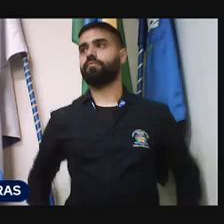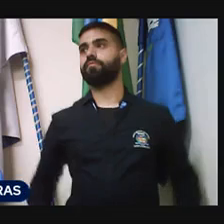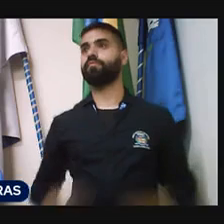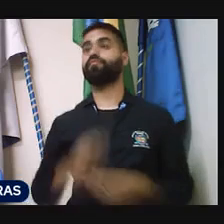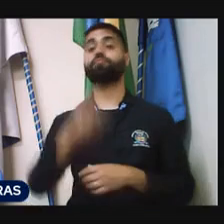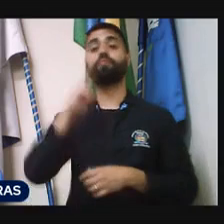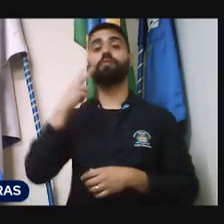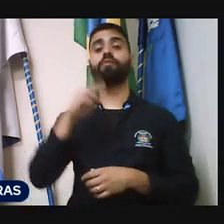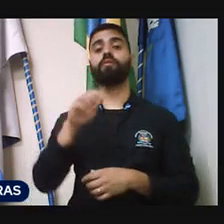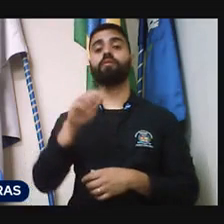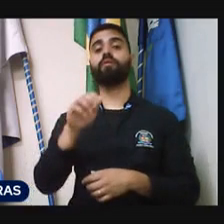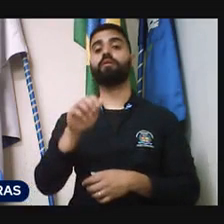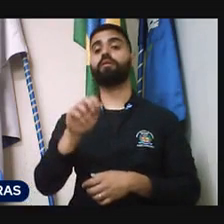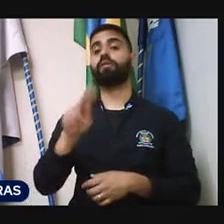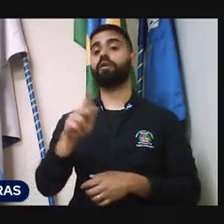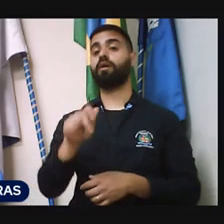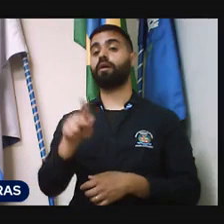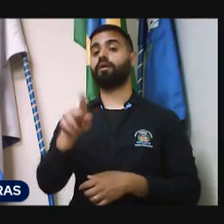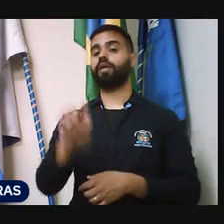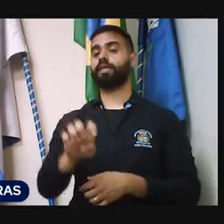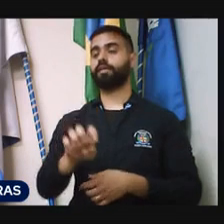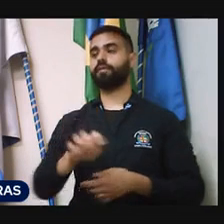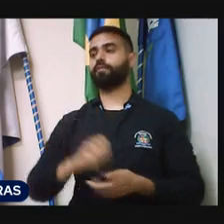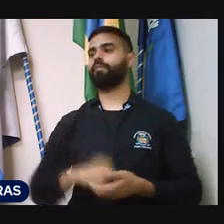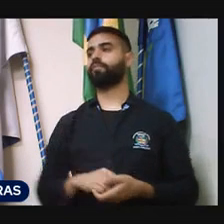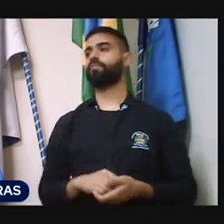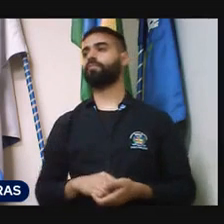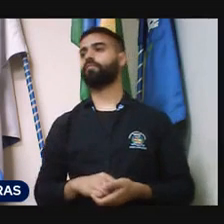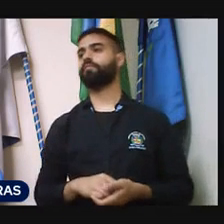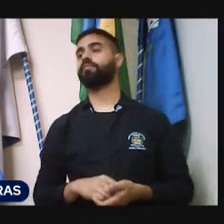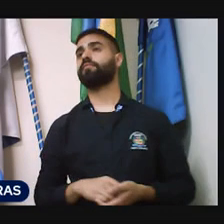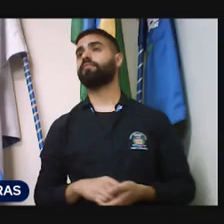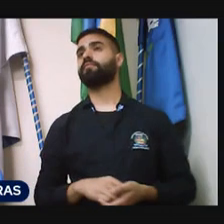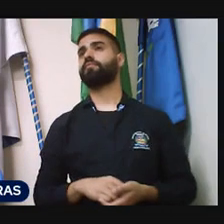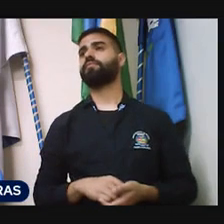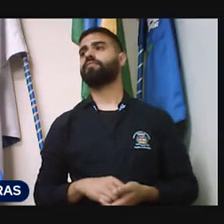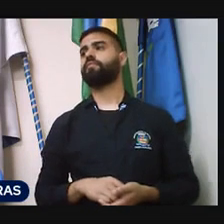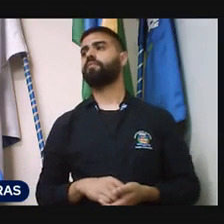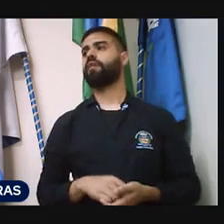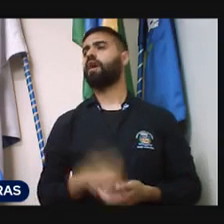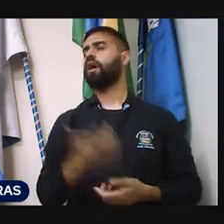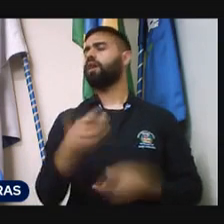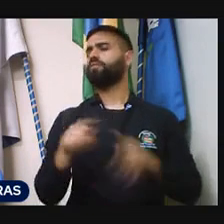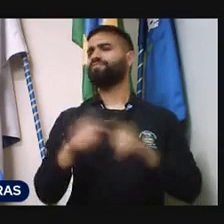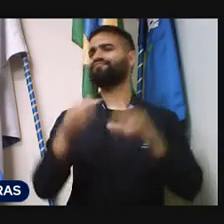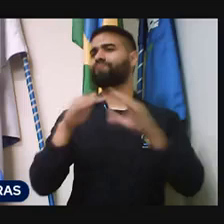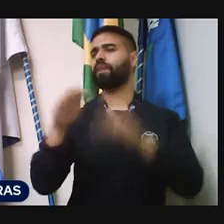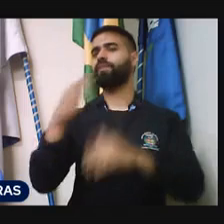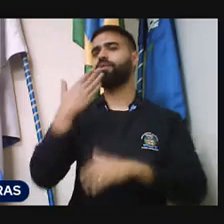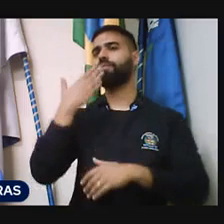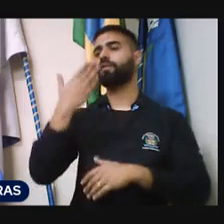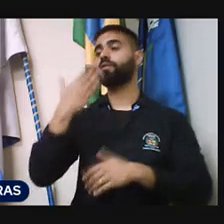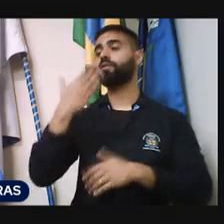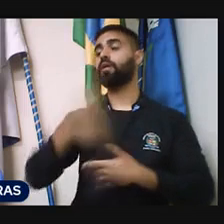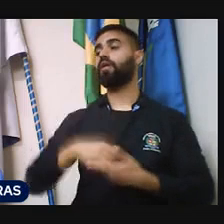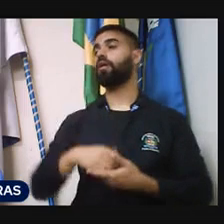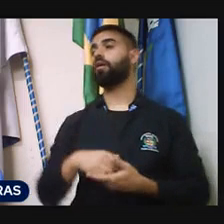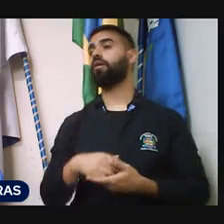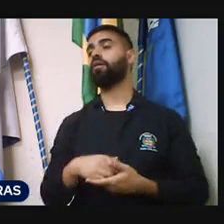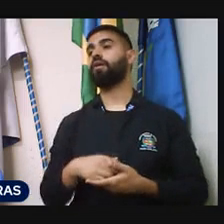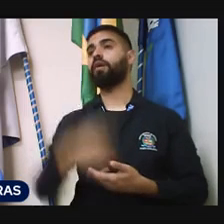Renault o vereador Eduardo hanke que essa subscreve no uso das atribuições legais na forma de mental requer o encaminhamento deste requerimento